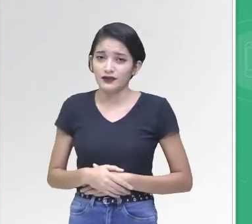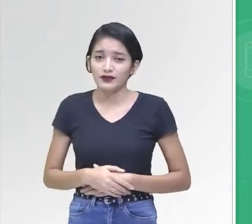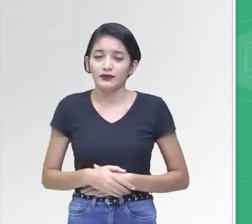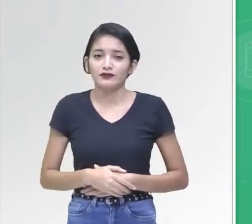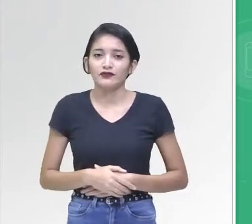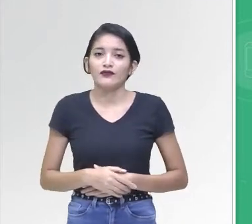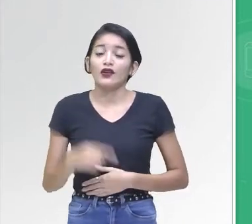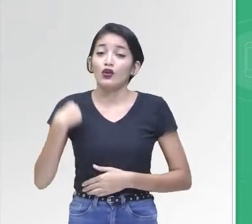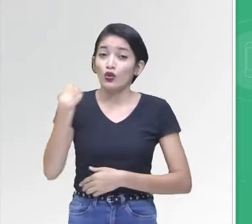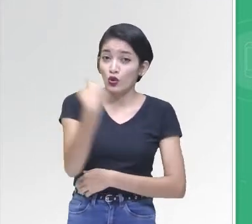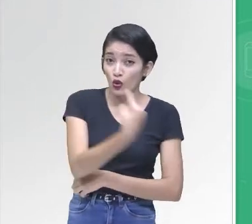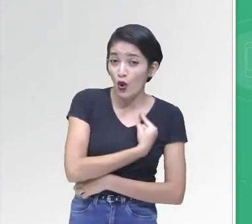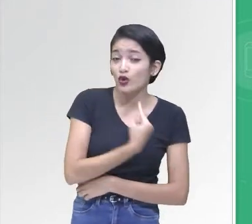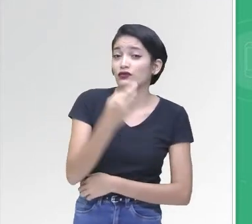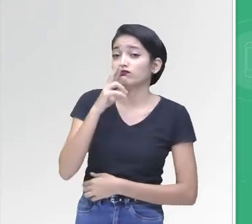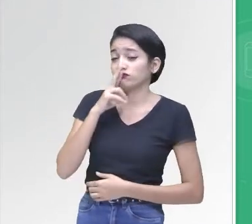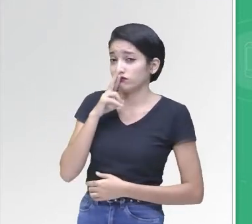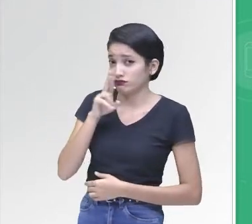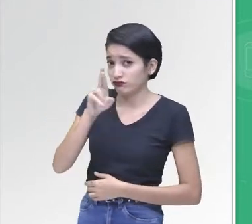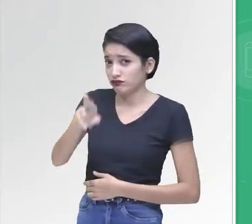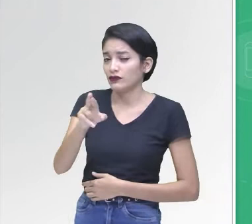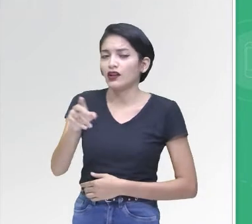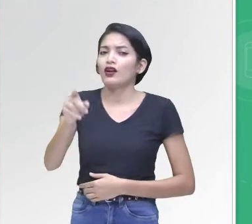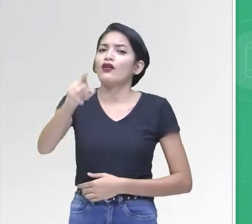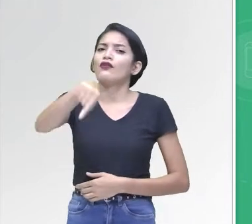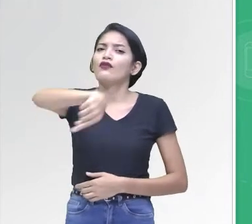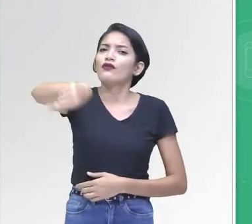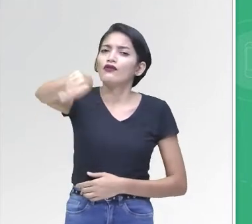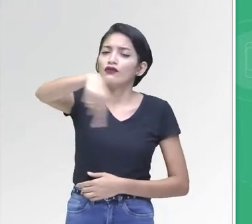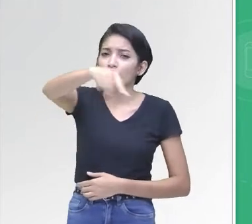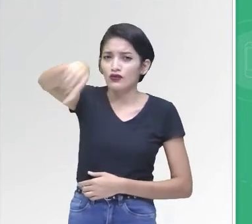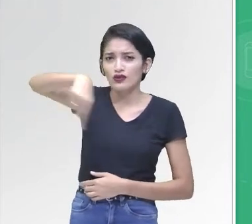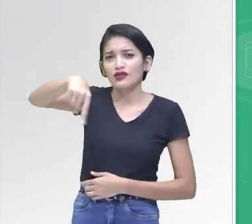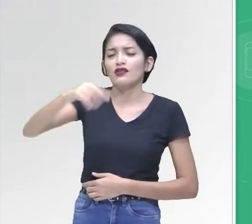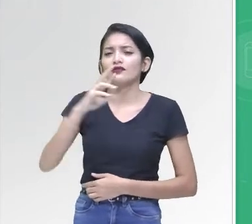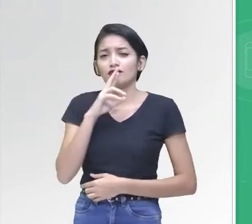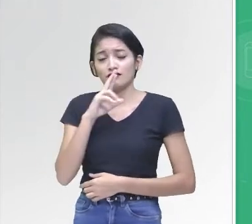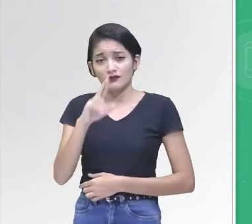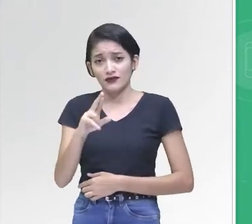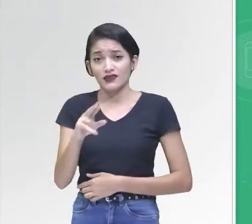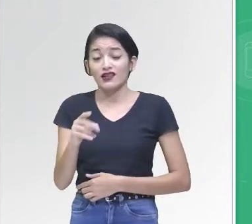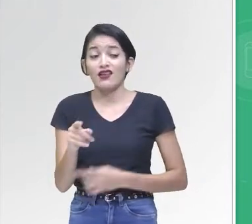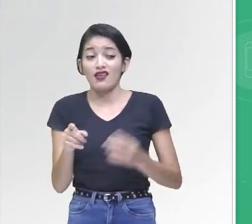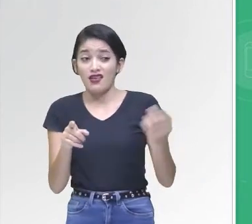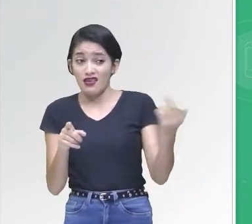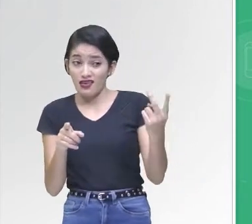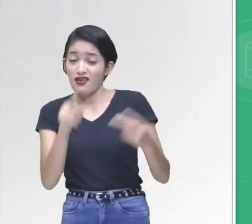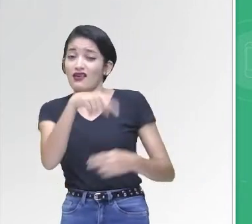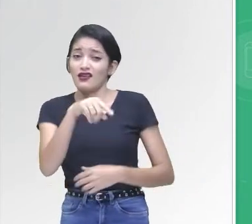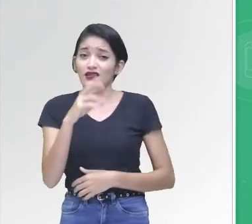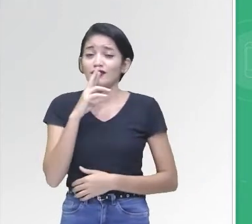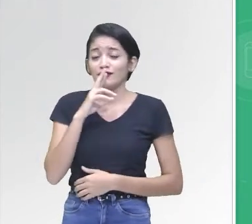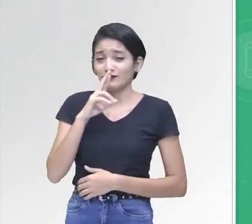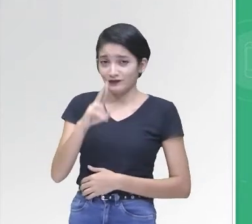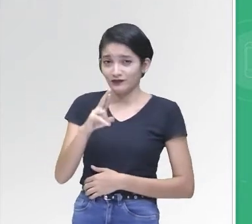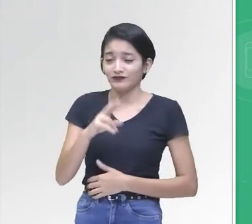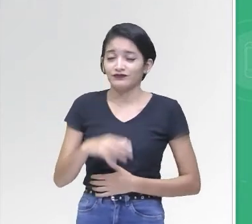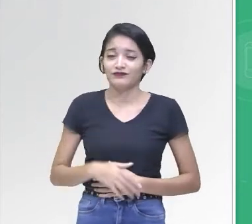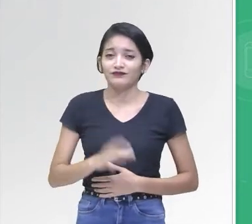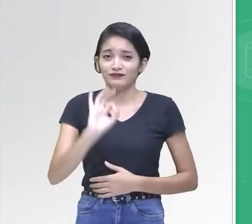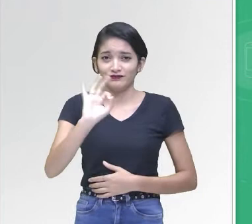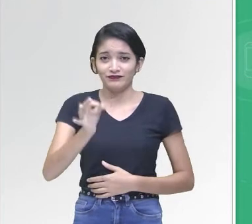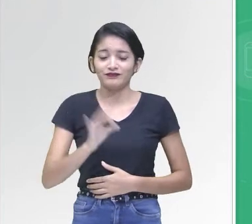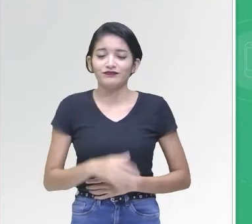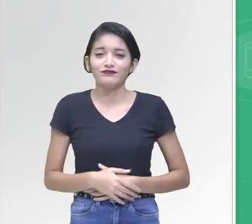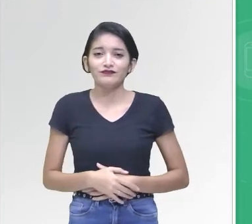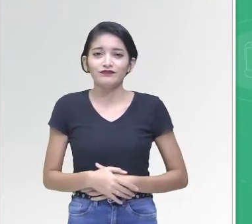Nosotros, respondemos. Vosotros, respondeis, eles respondem, certo?